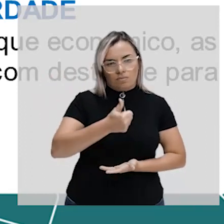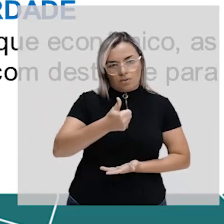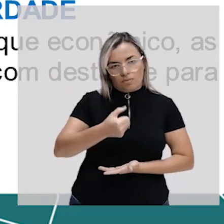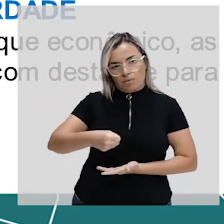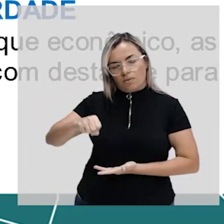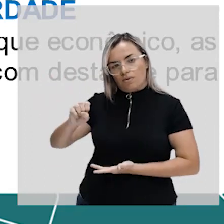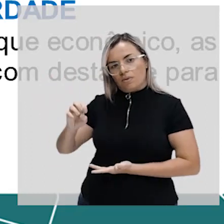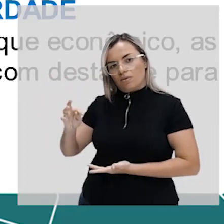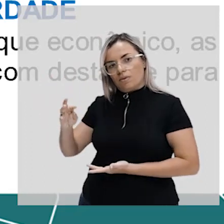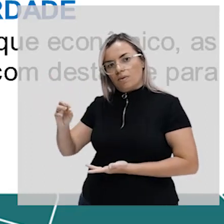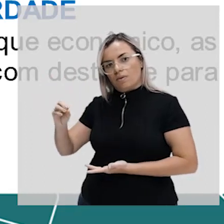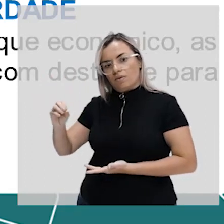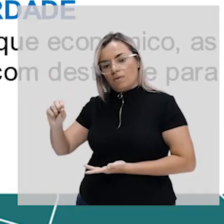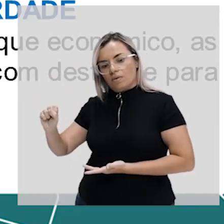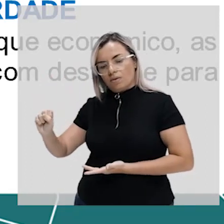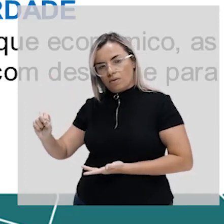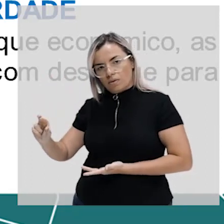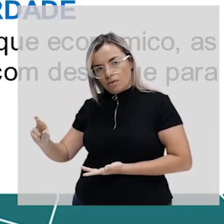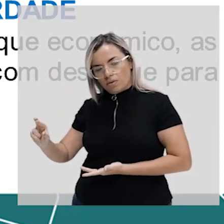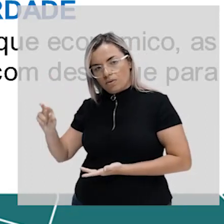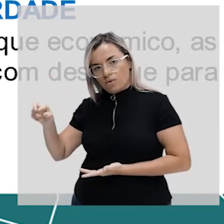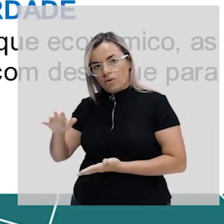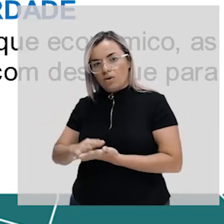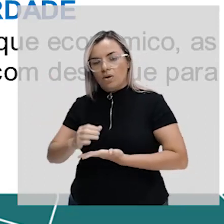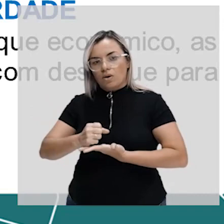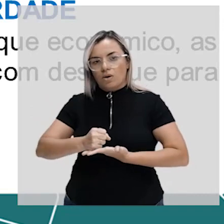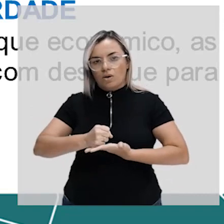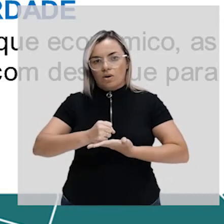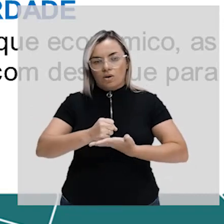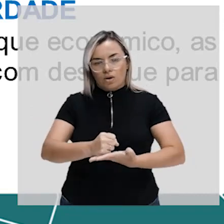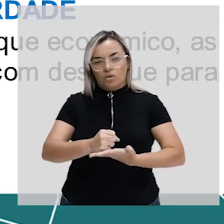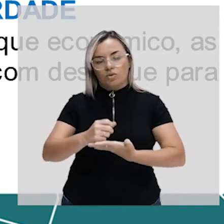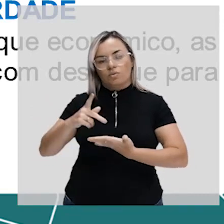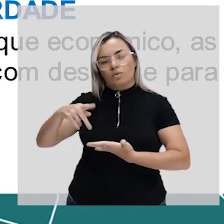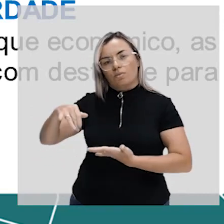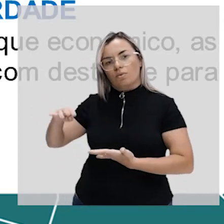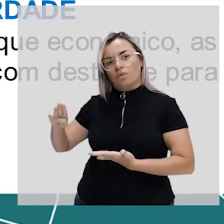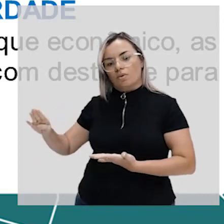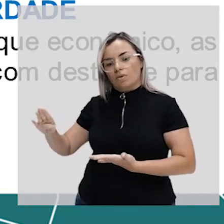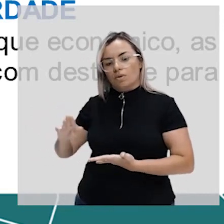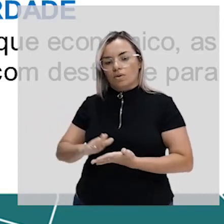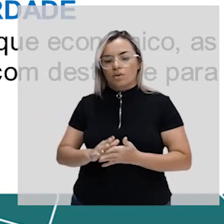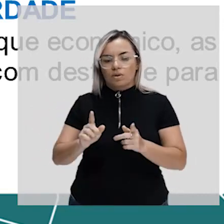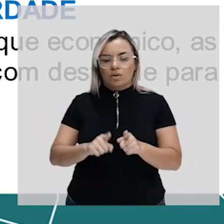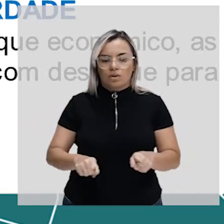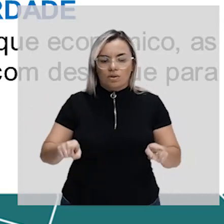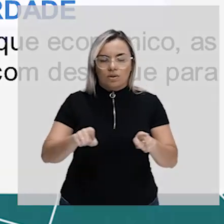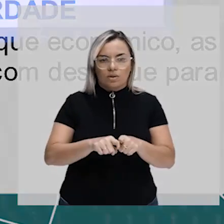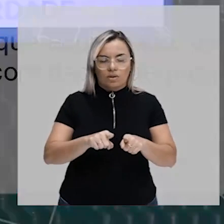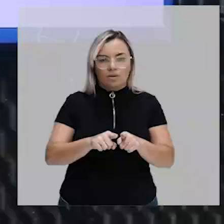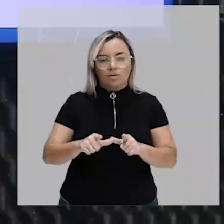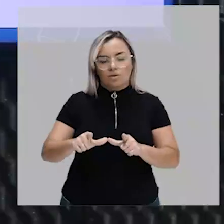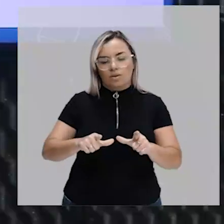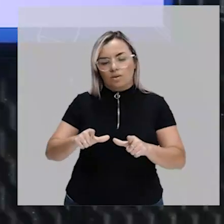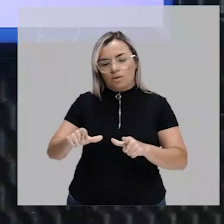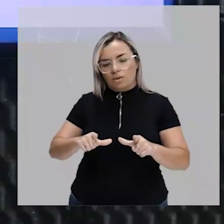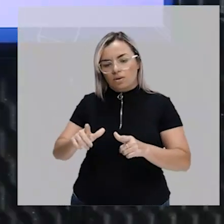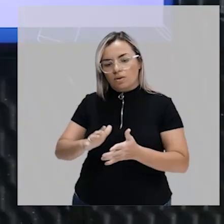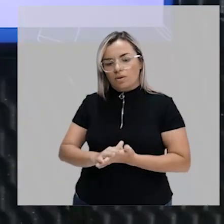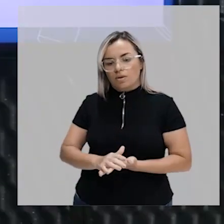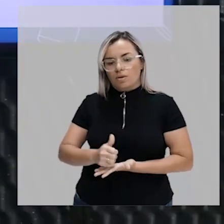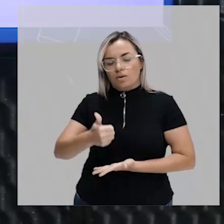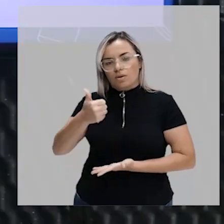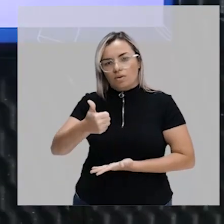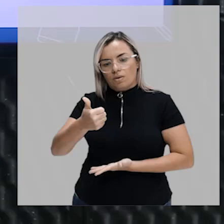é um dos setores que contribuem muito para o nosso PIB, tá certo? Com destaque nas atividades de primeiro setor, até as